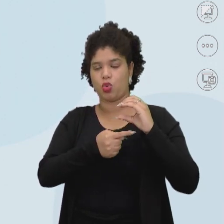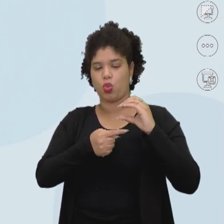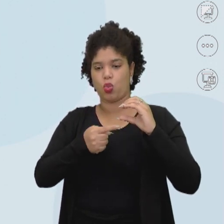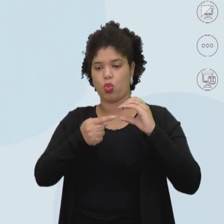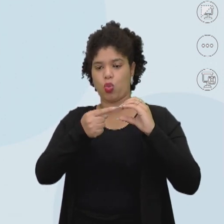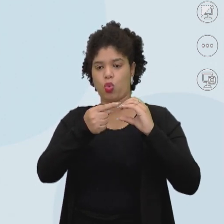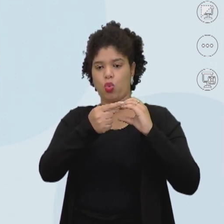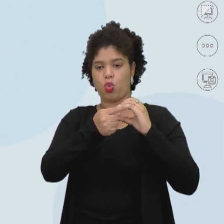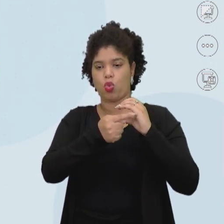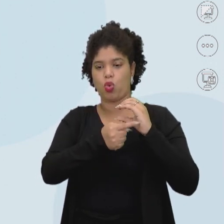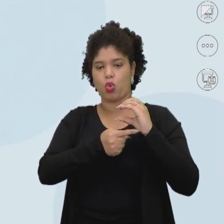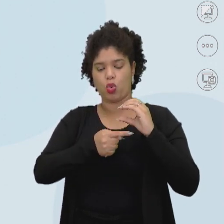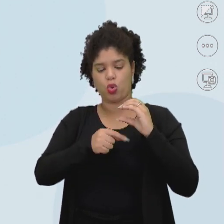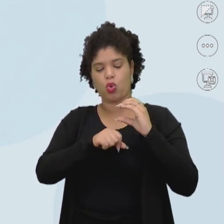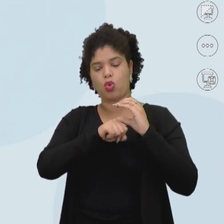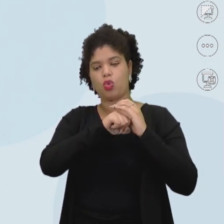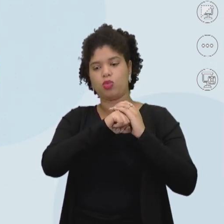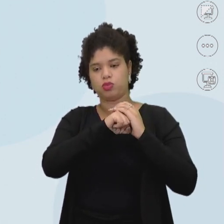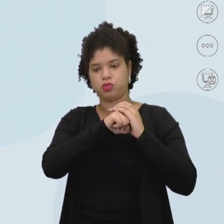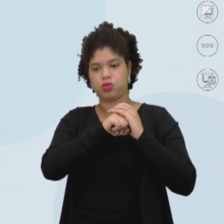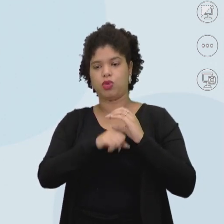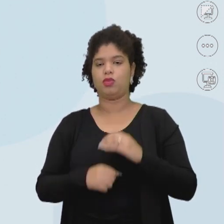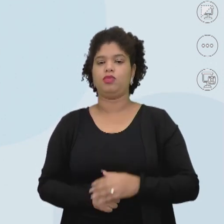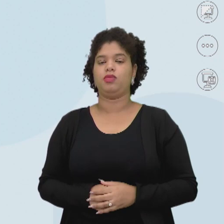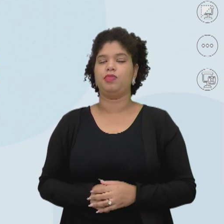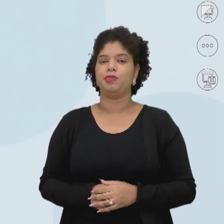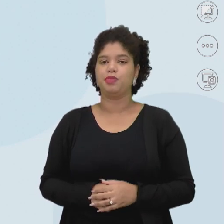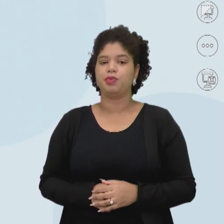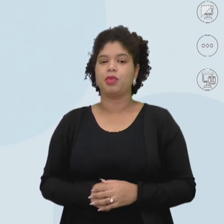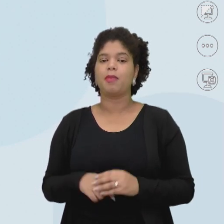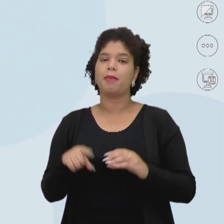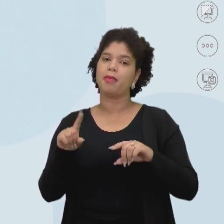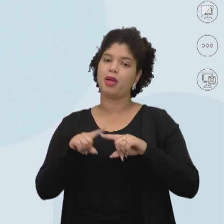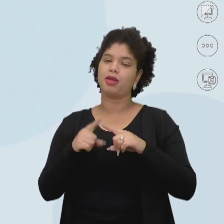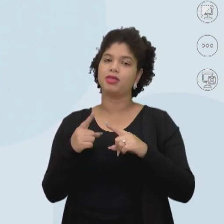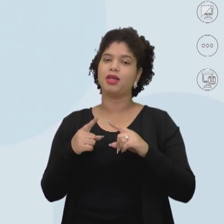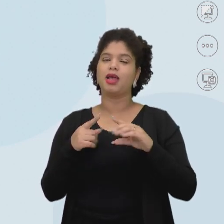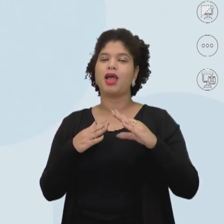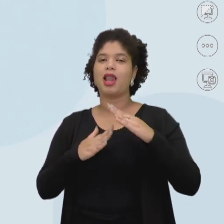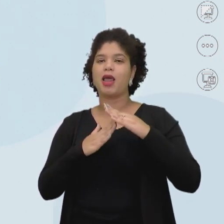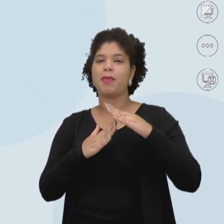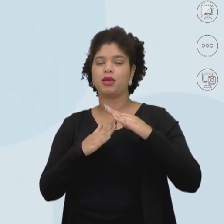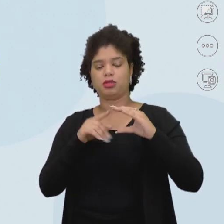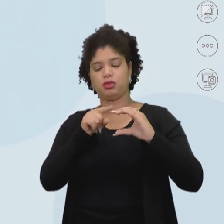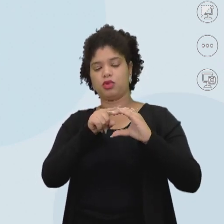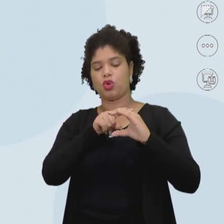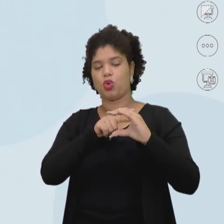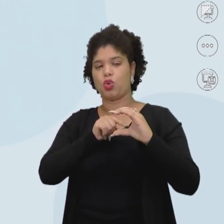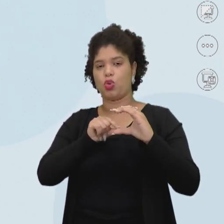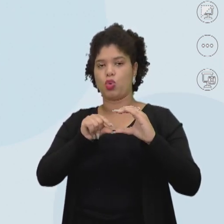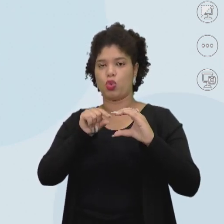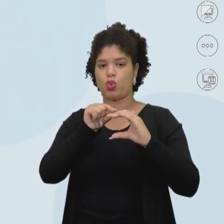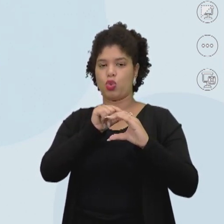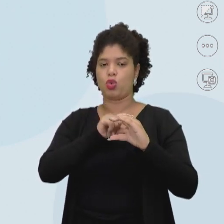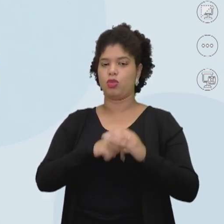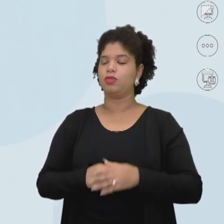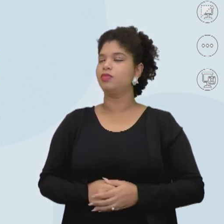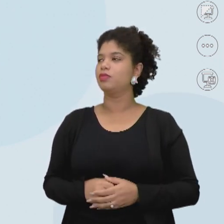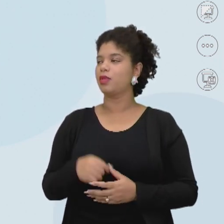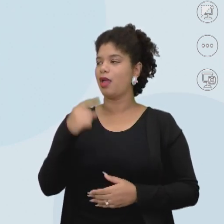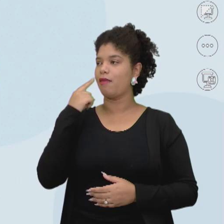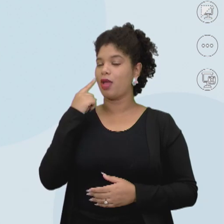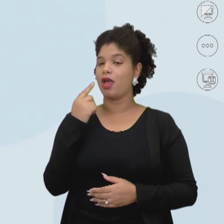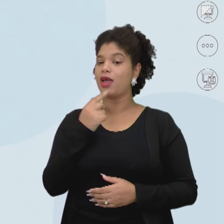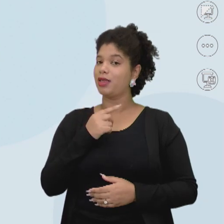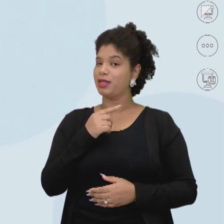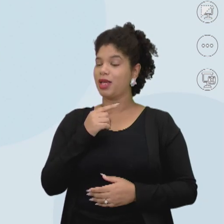toda a parte interna, cuja fronteira é uma circunferência. Então, observe que no meu desenho eu tenho lá a circunferência em